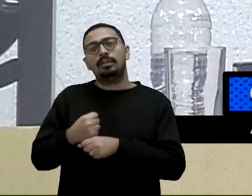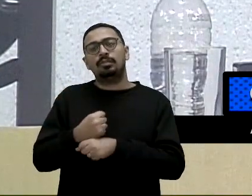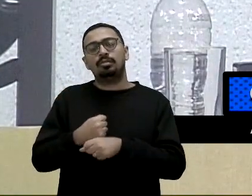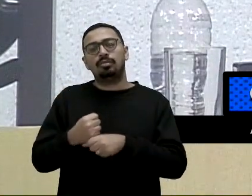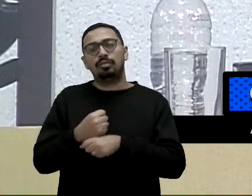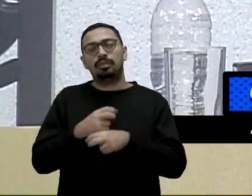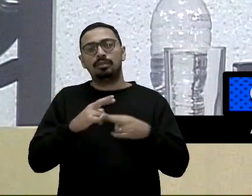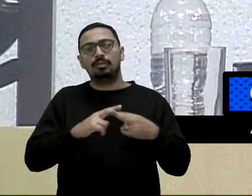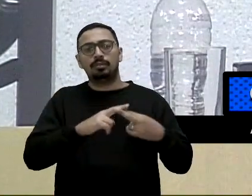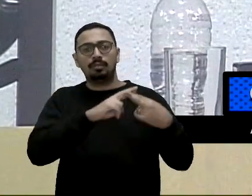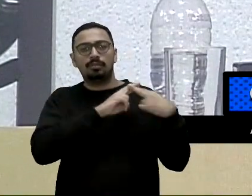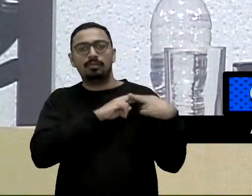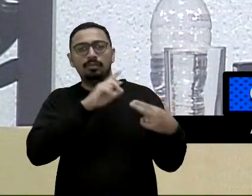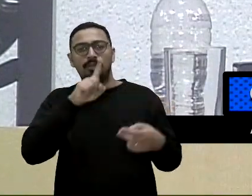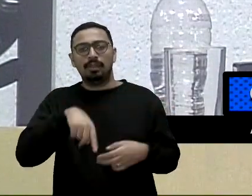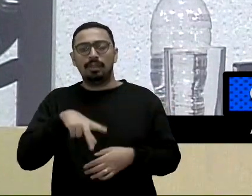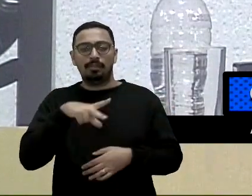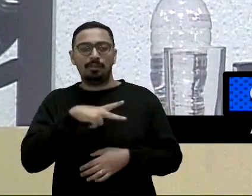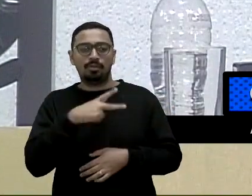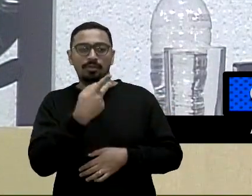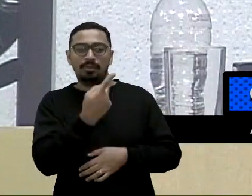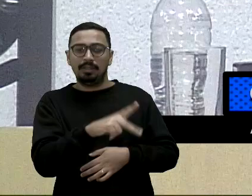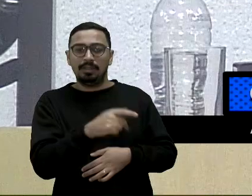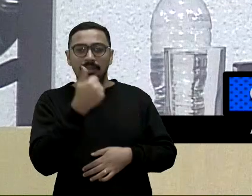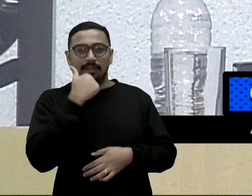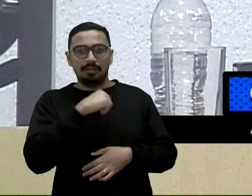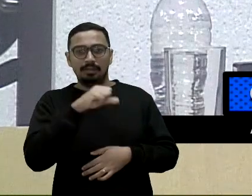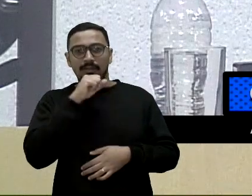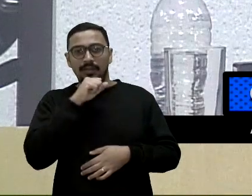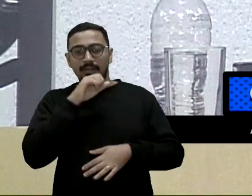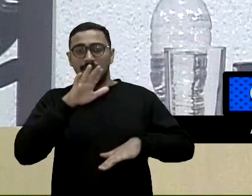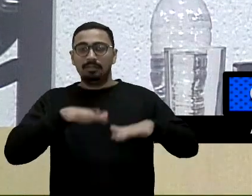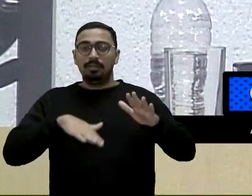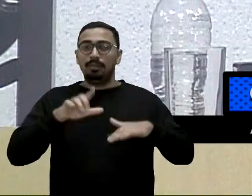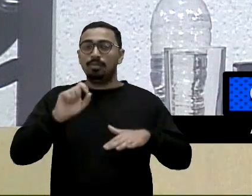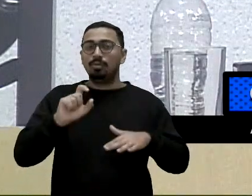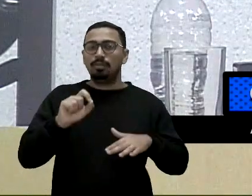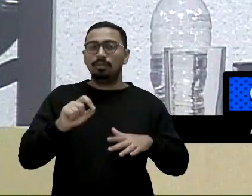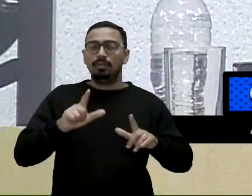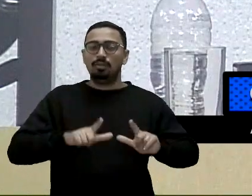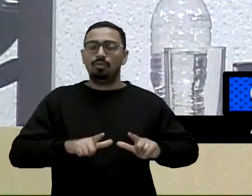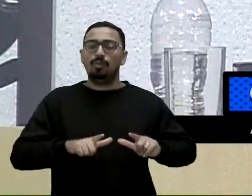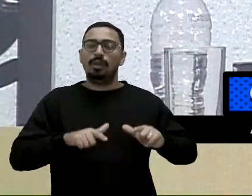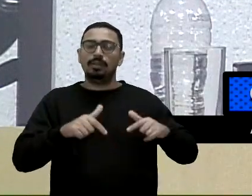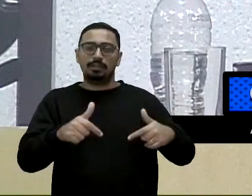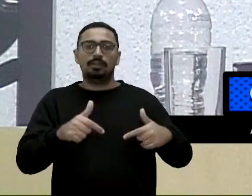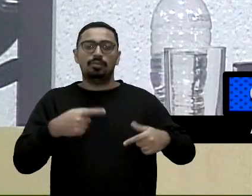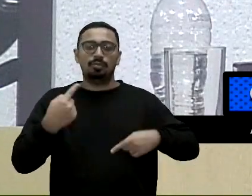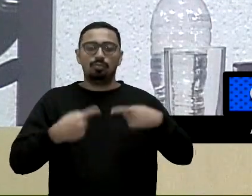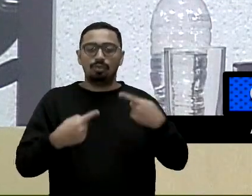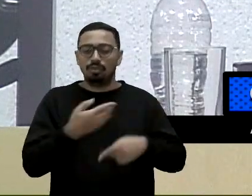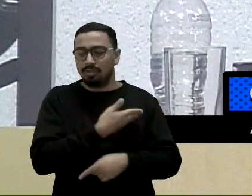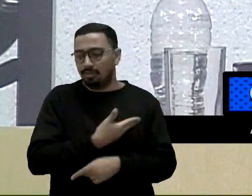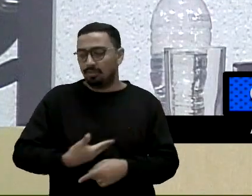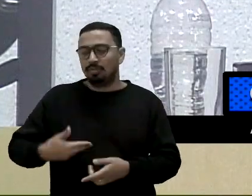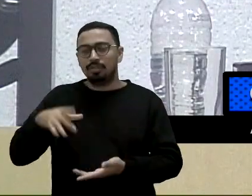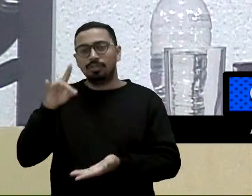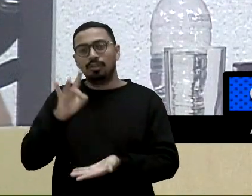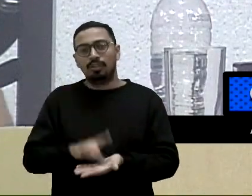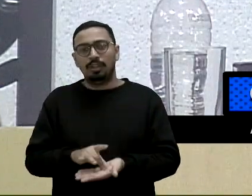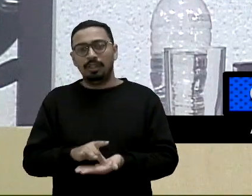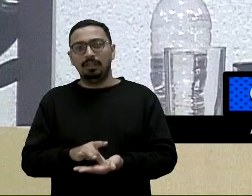responsabilidade exclusiva da mãe, então é algo que depende mesmo de uma ação coletiva de políticas públicas efetivas.